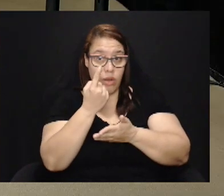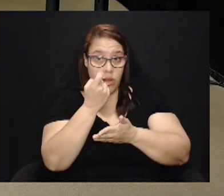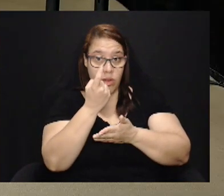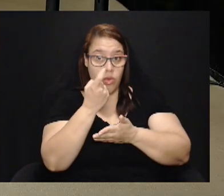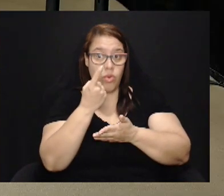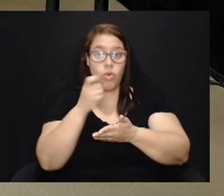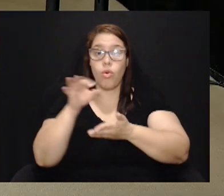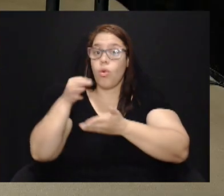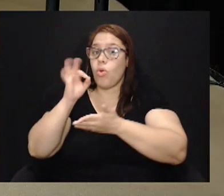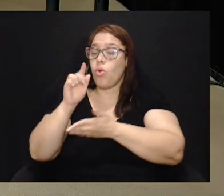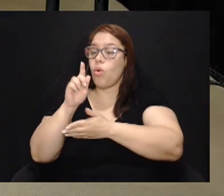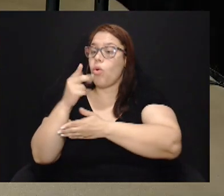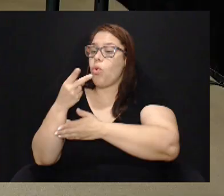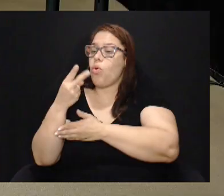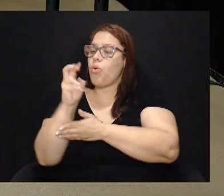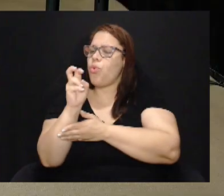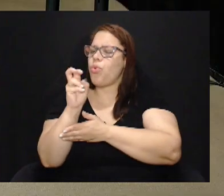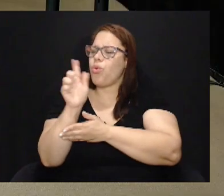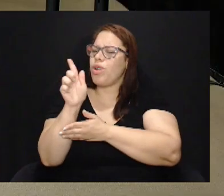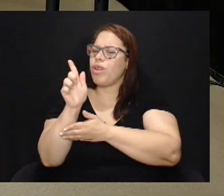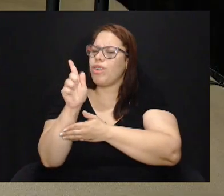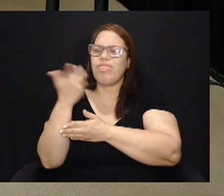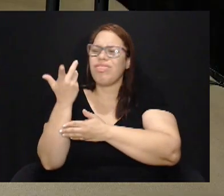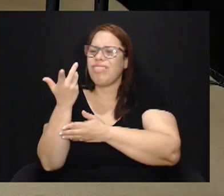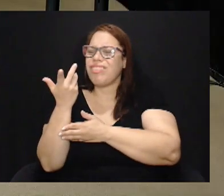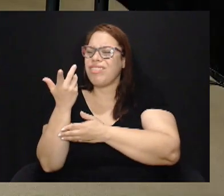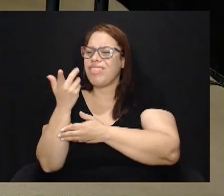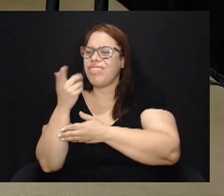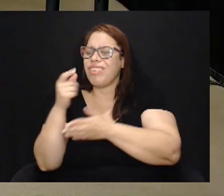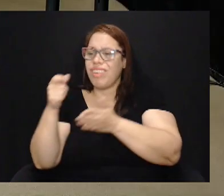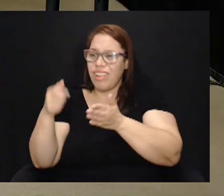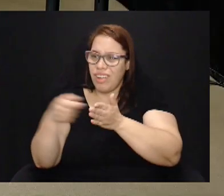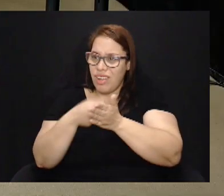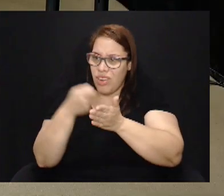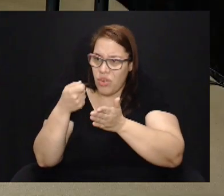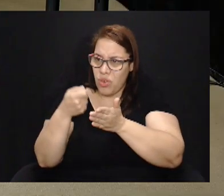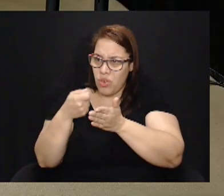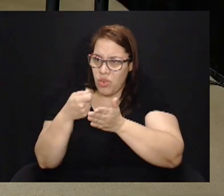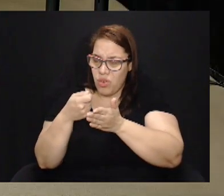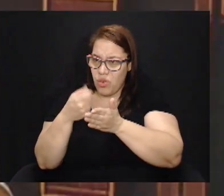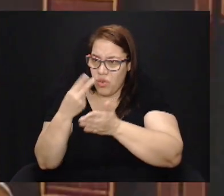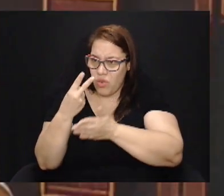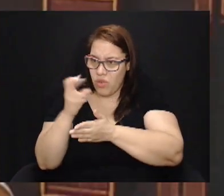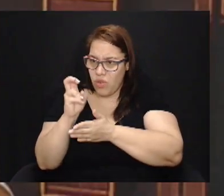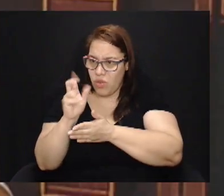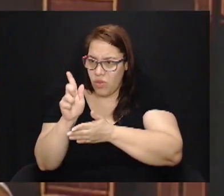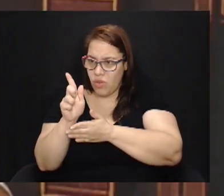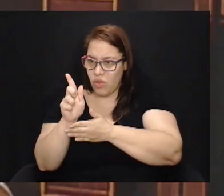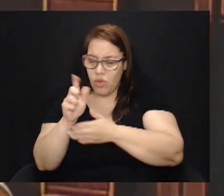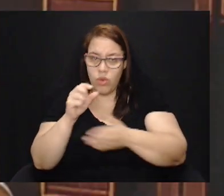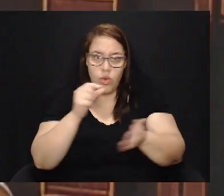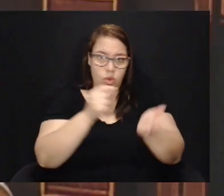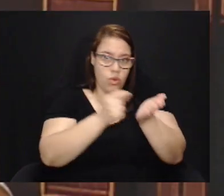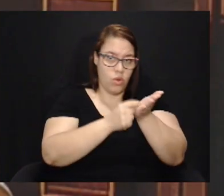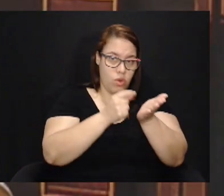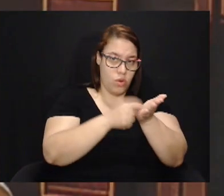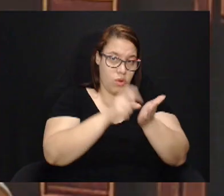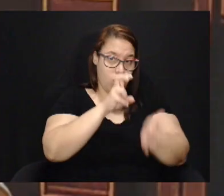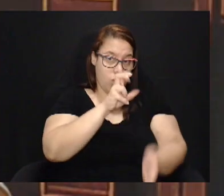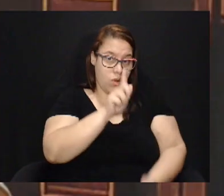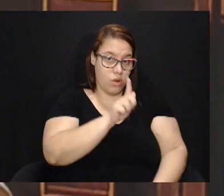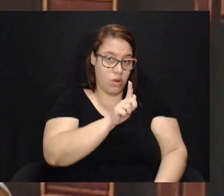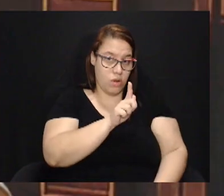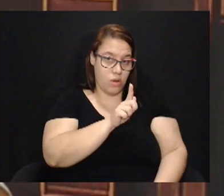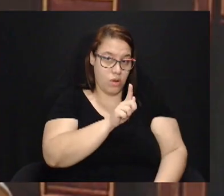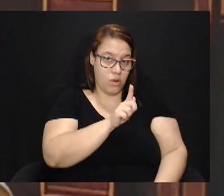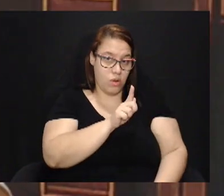gramas de açúcar? O que é? Uma colherinha de chá? O que é? 25 gramas? Normalmente, uma colherzinha de chá são 5 gramas, né? Gente do